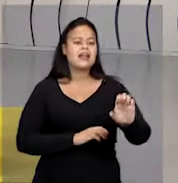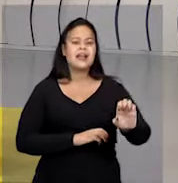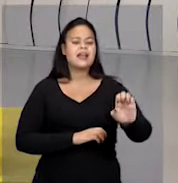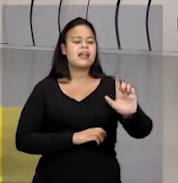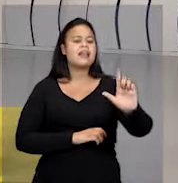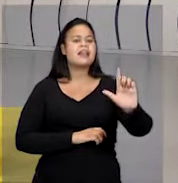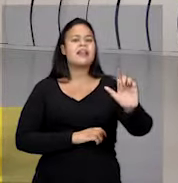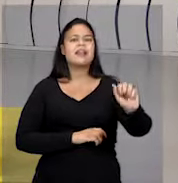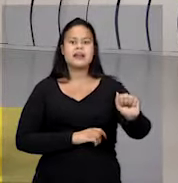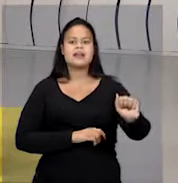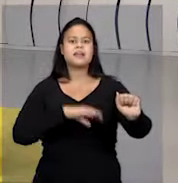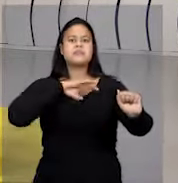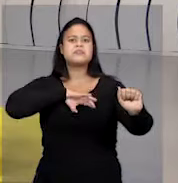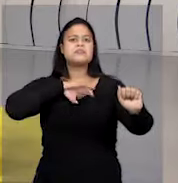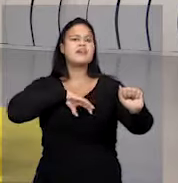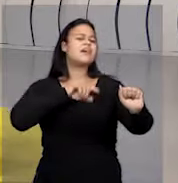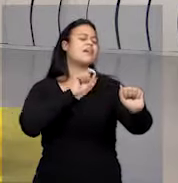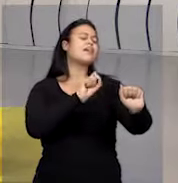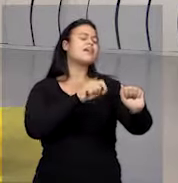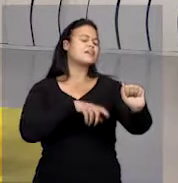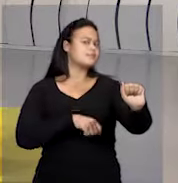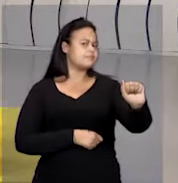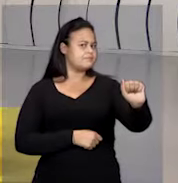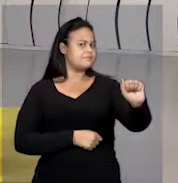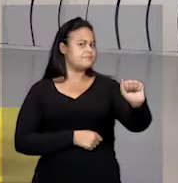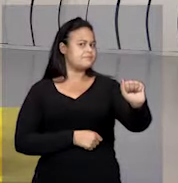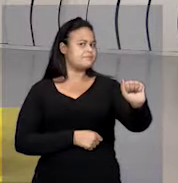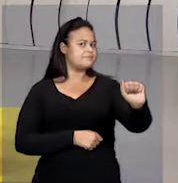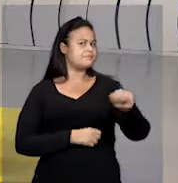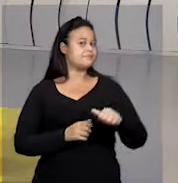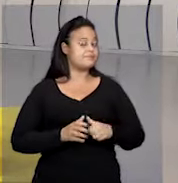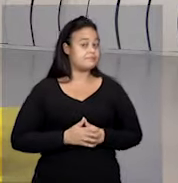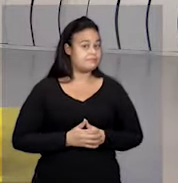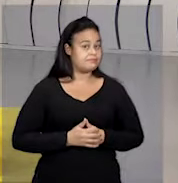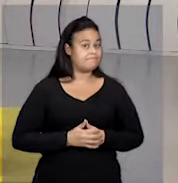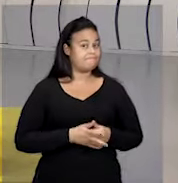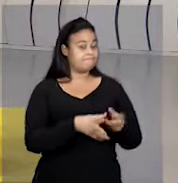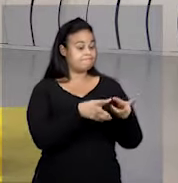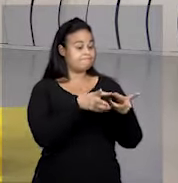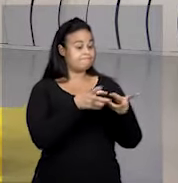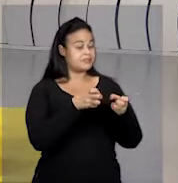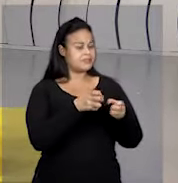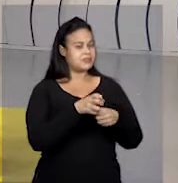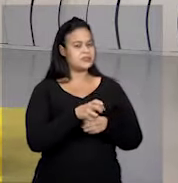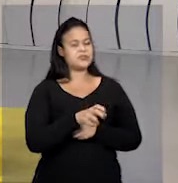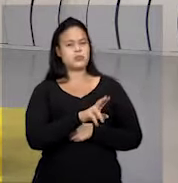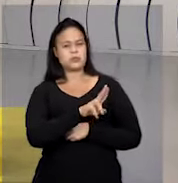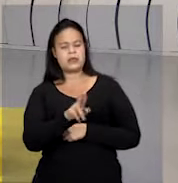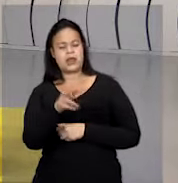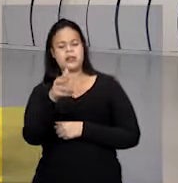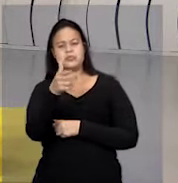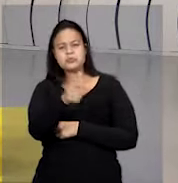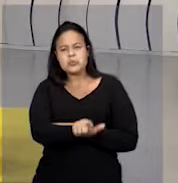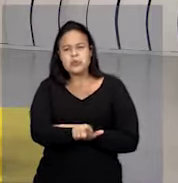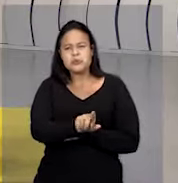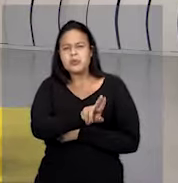Aí que a gente vai identificar que nós não vamos usar o nome de Julinha de novo.